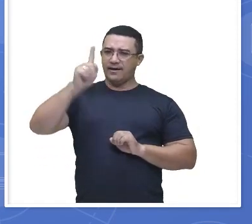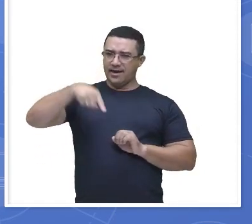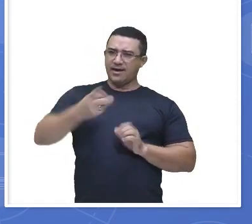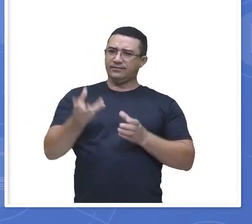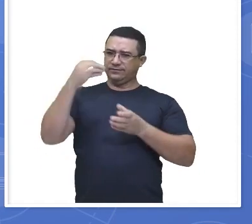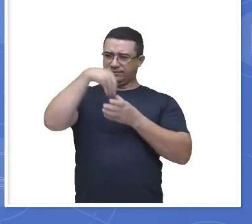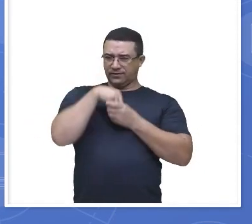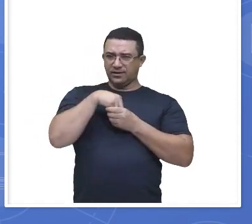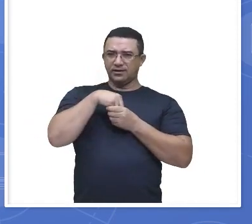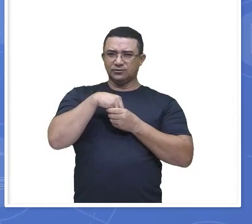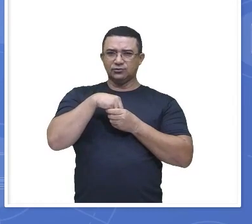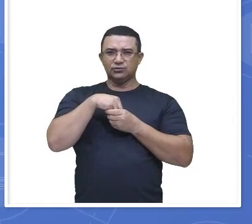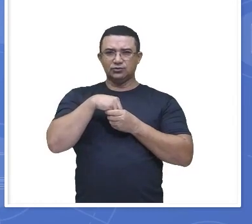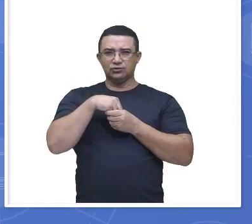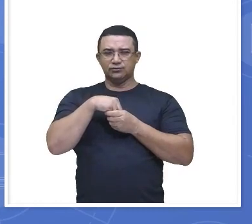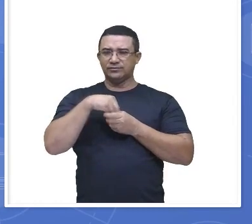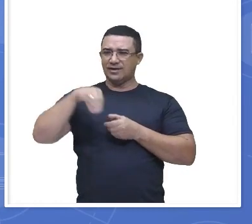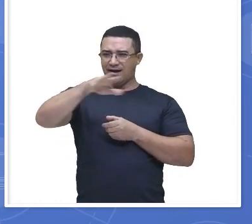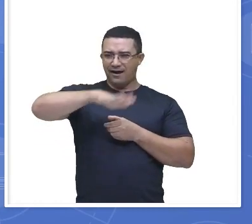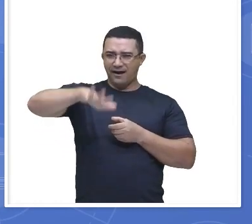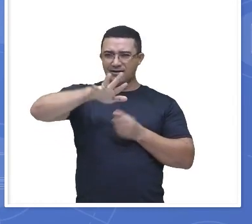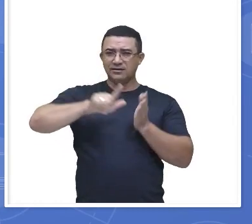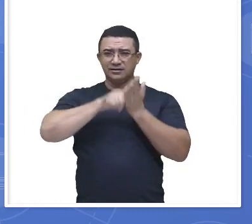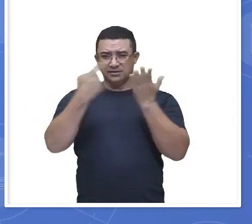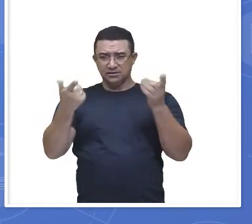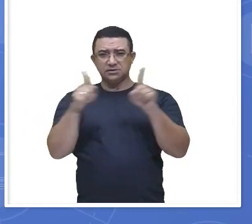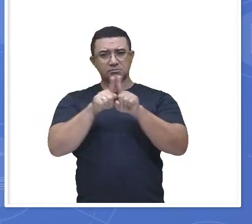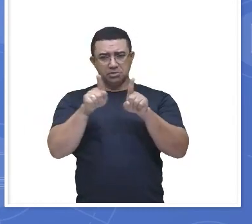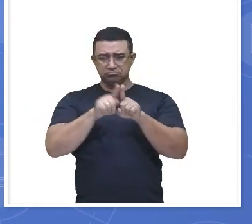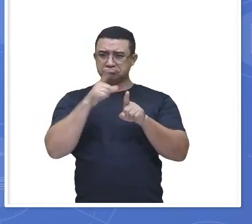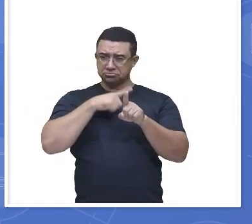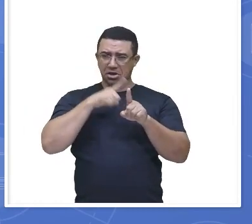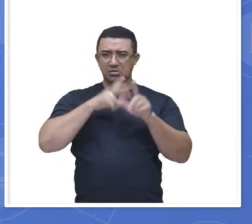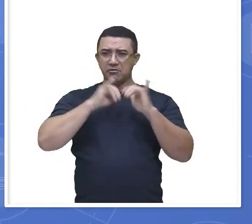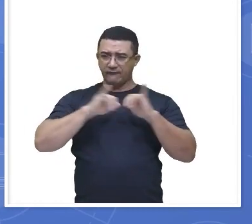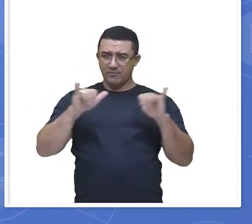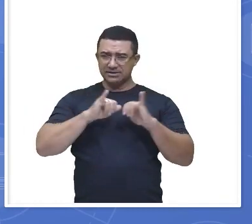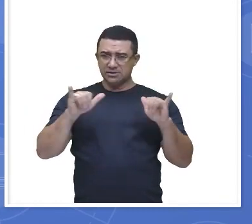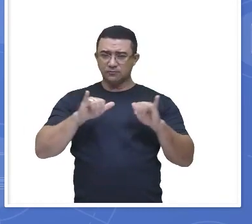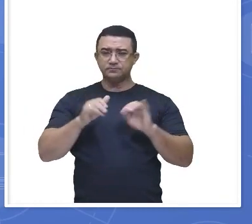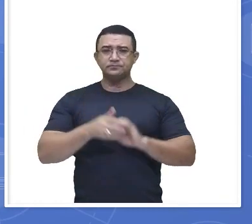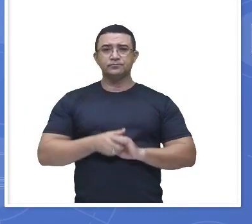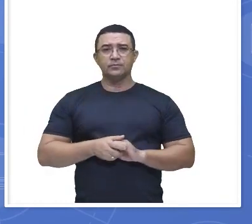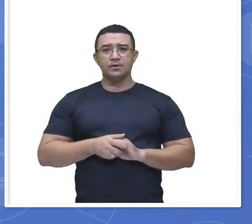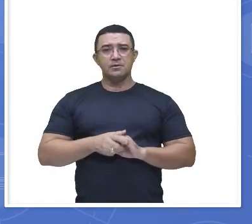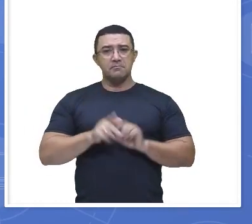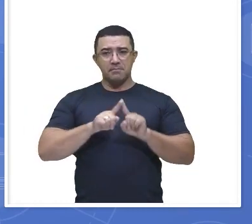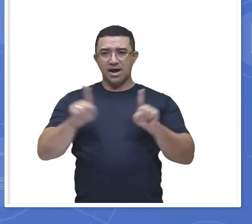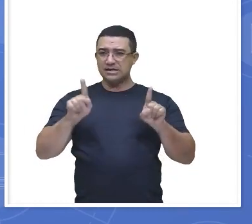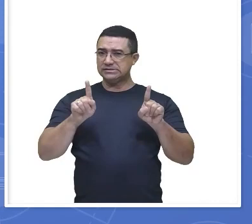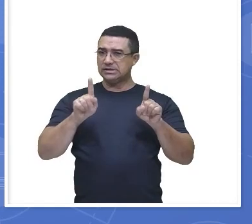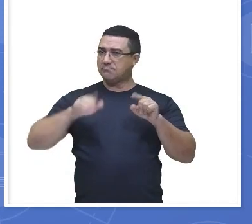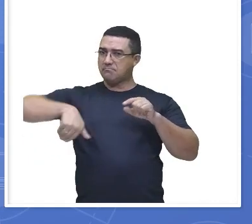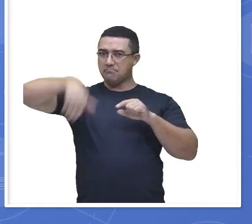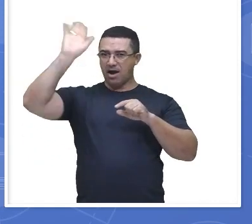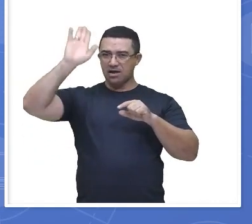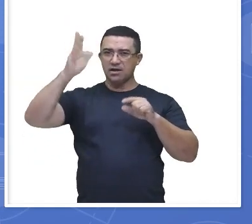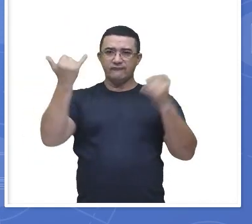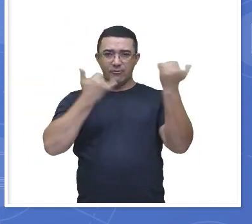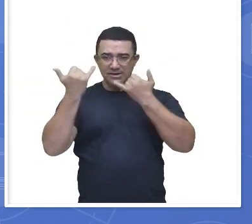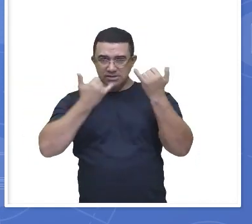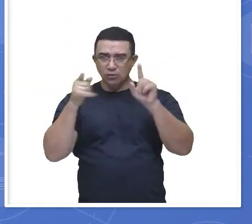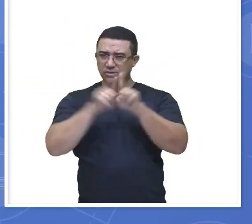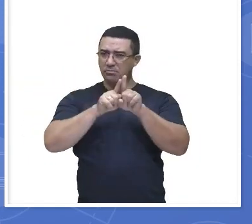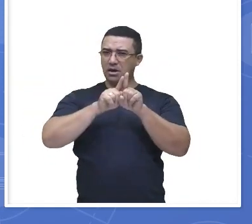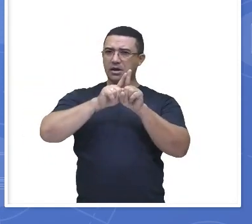da esfera e ele traga, sim, informações, claro, ele vai informar, mas ele vai além, tá bom, gente? Ele vai informar porque